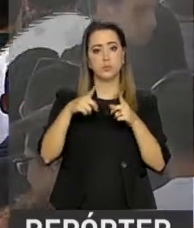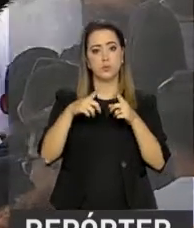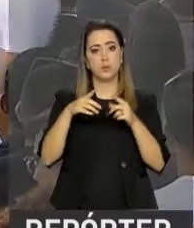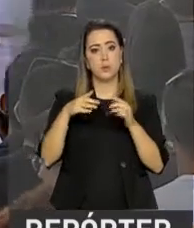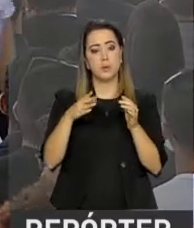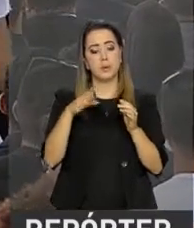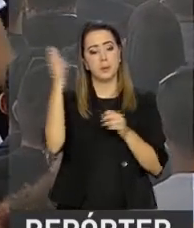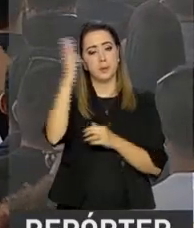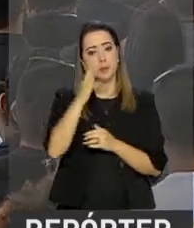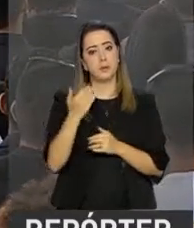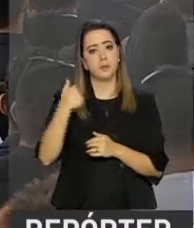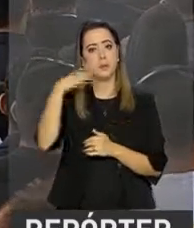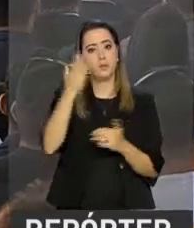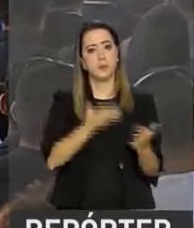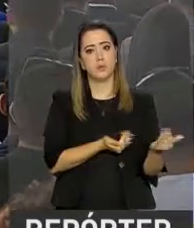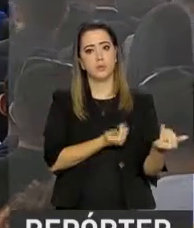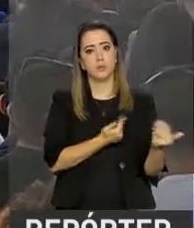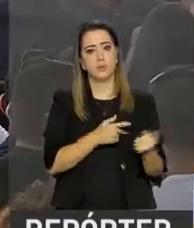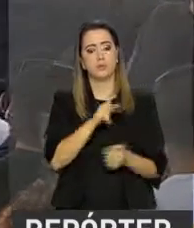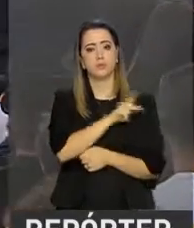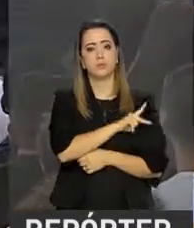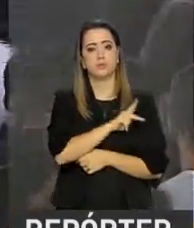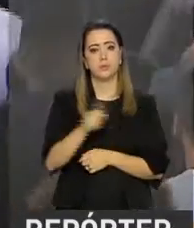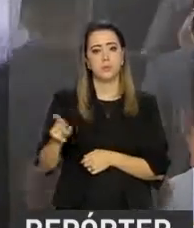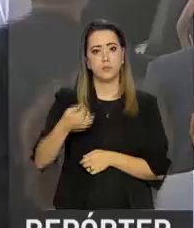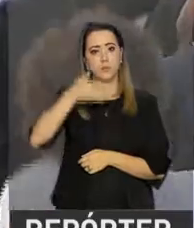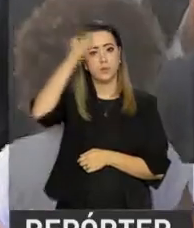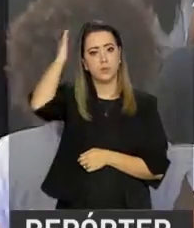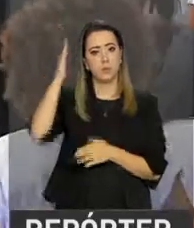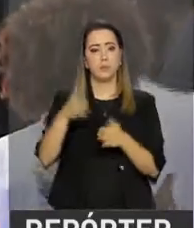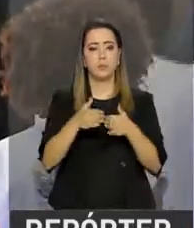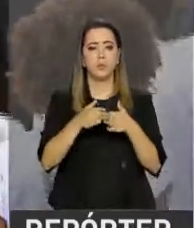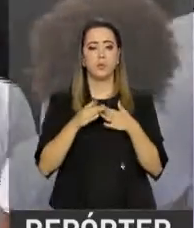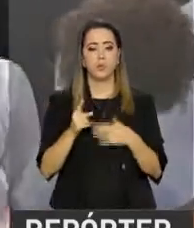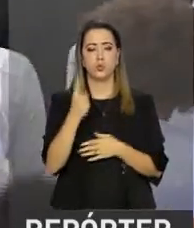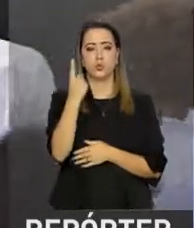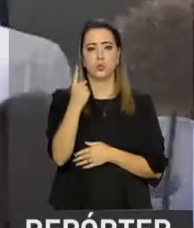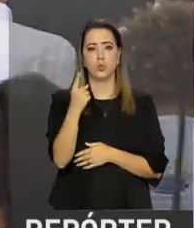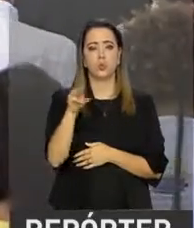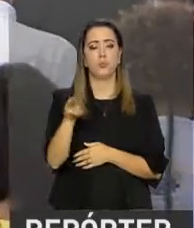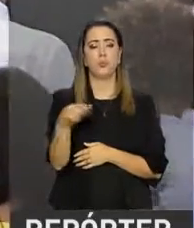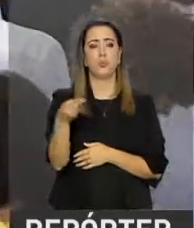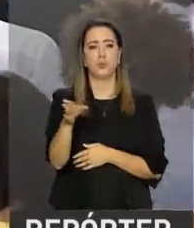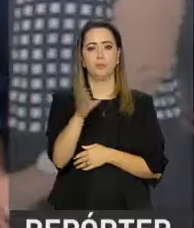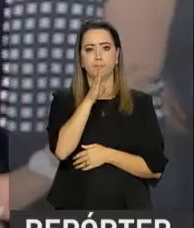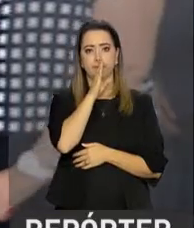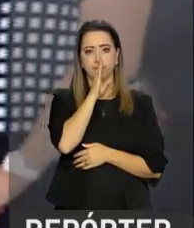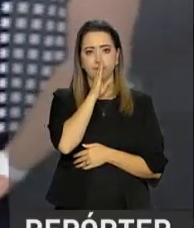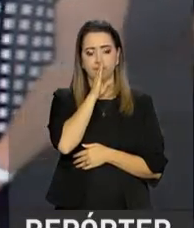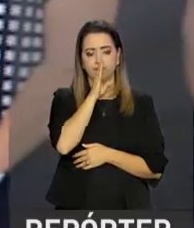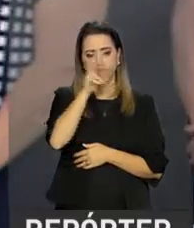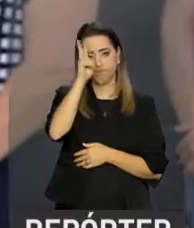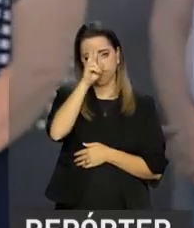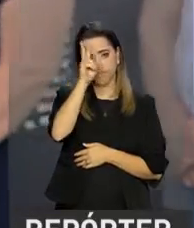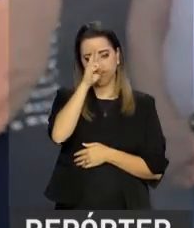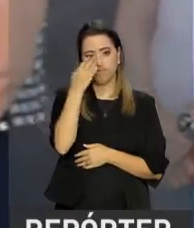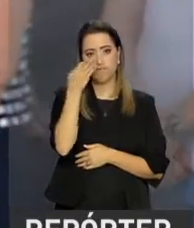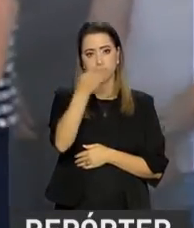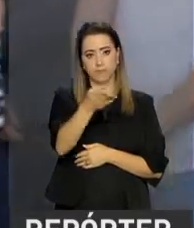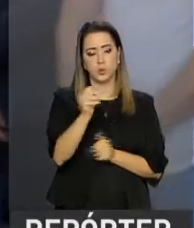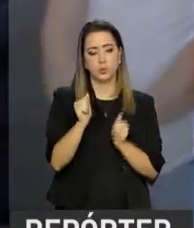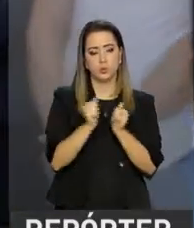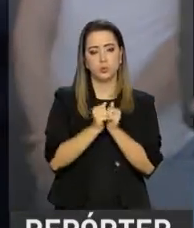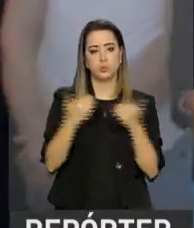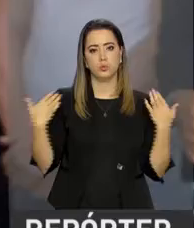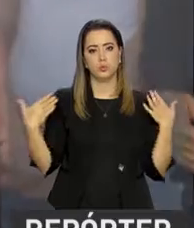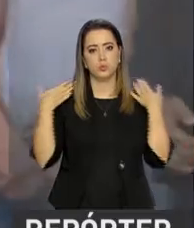Mais Jovem, no Palácio do Planalto, o presidente Michel Temer pediu um minuto de silêncio em memória de Marielle e do